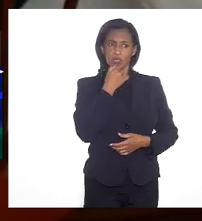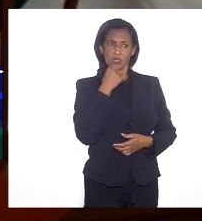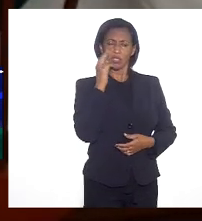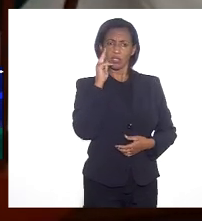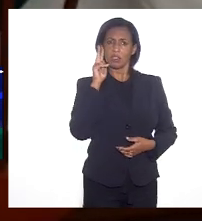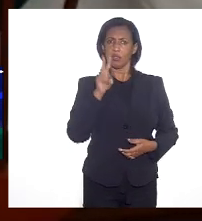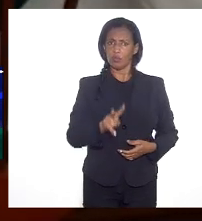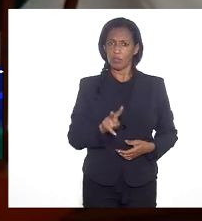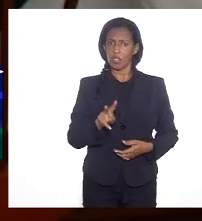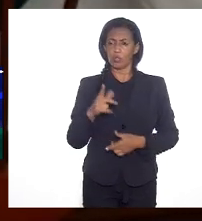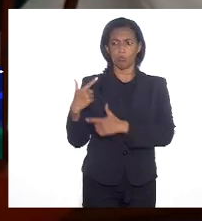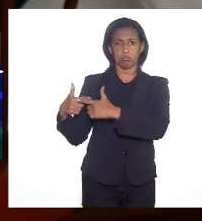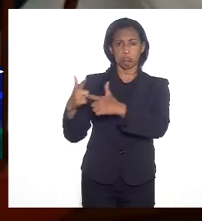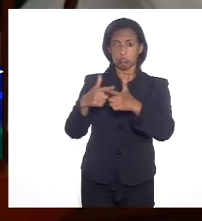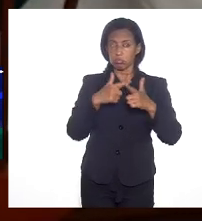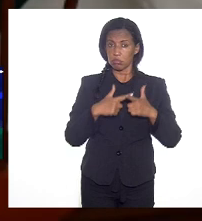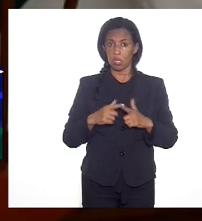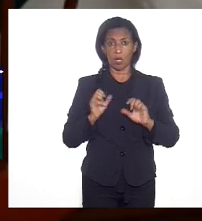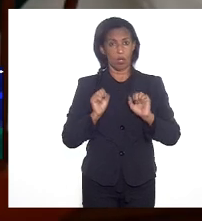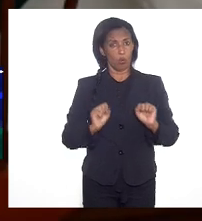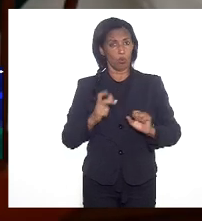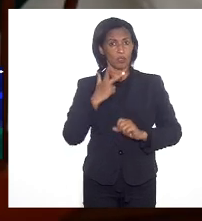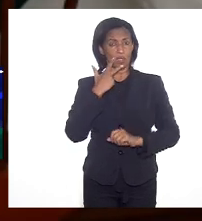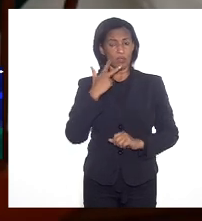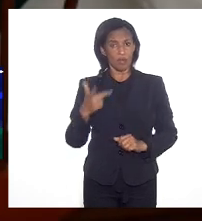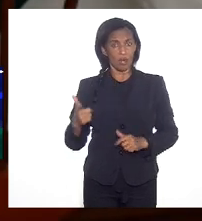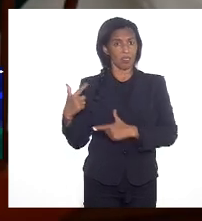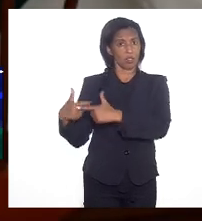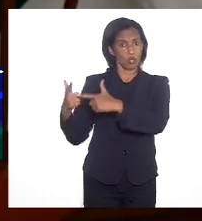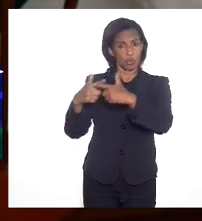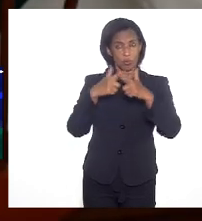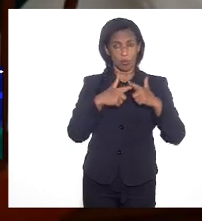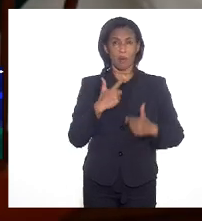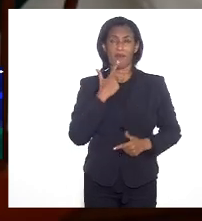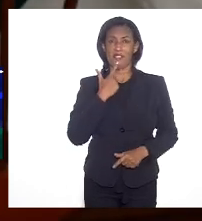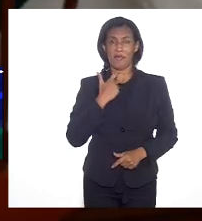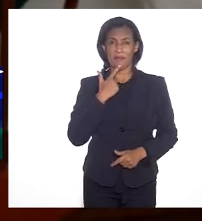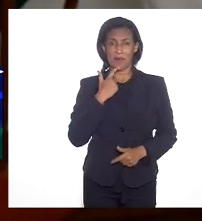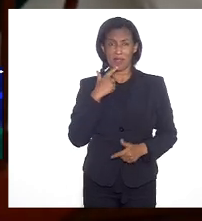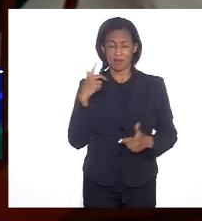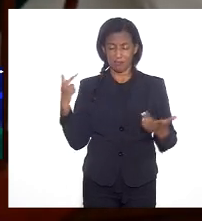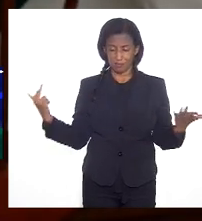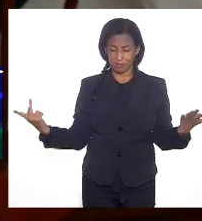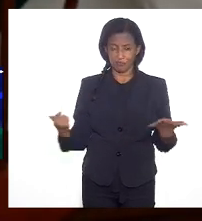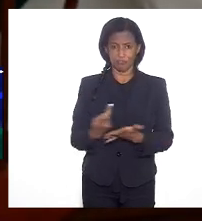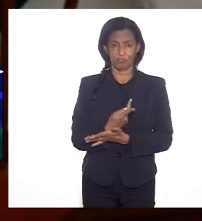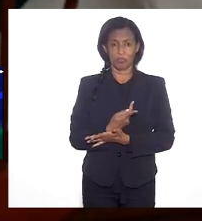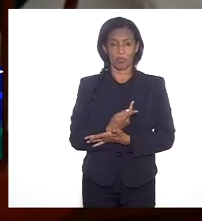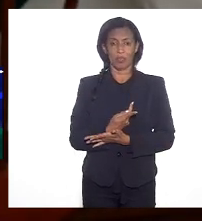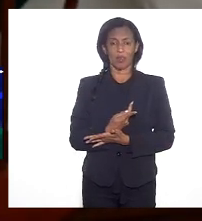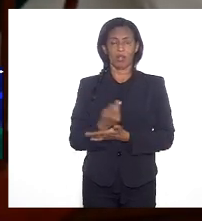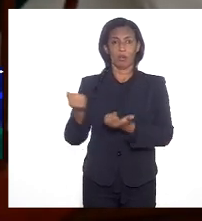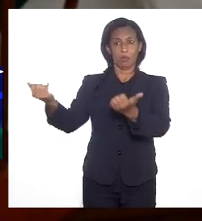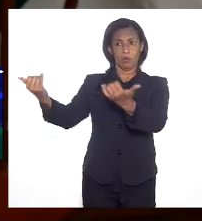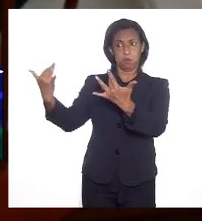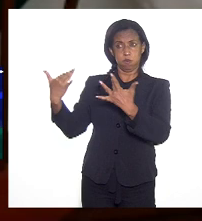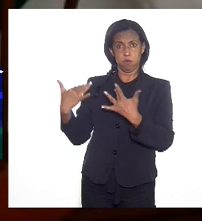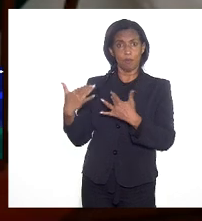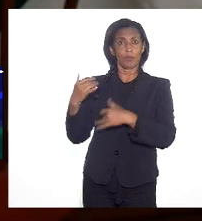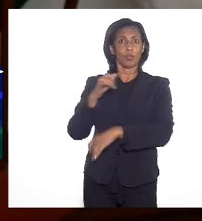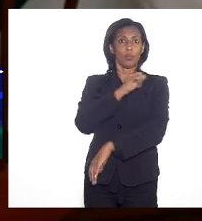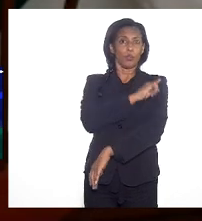E aí, eu posso até dizer que essa onda aí vermelha que está tentando vir para o Rio,